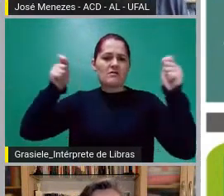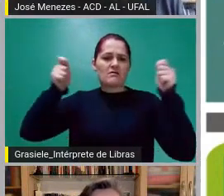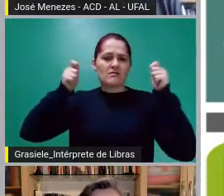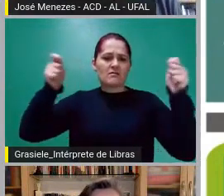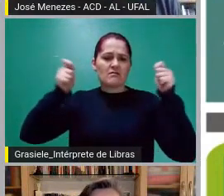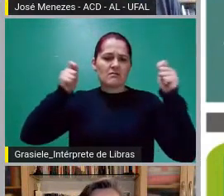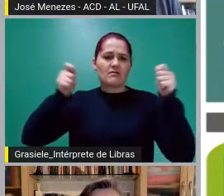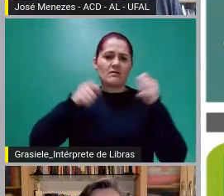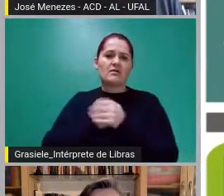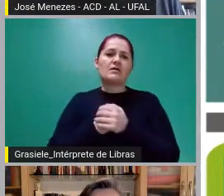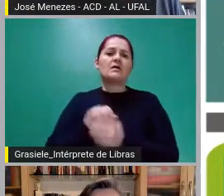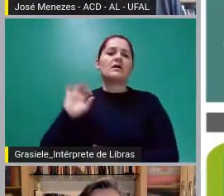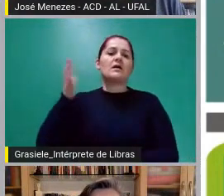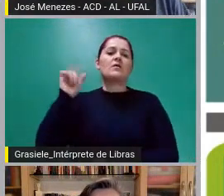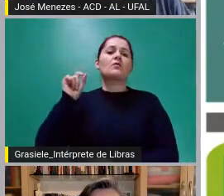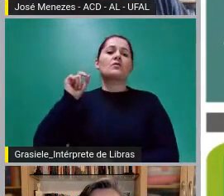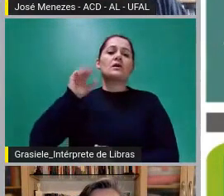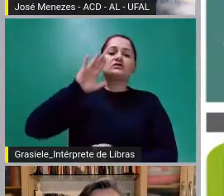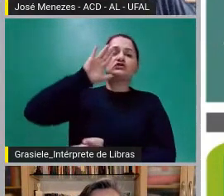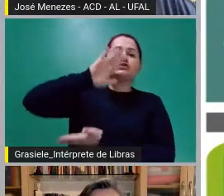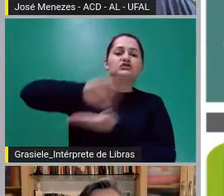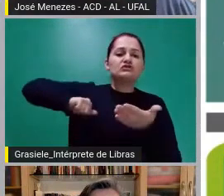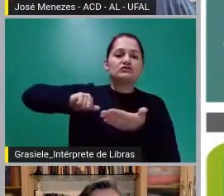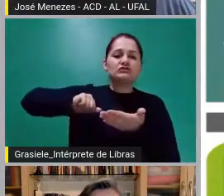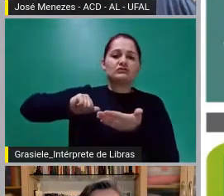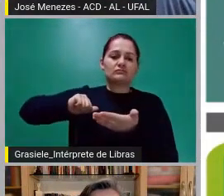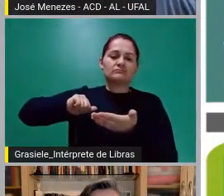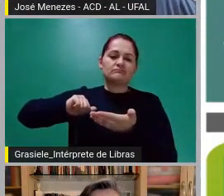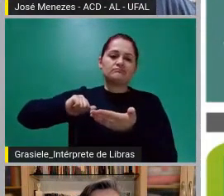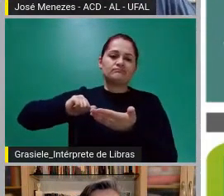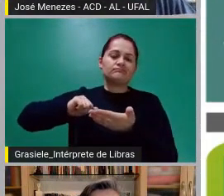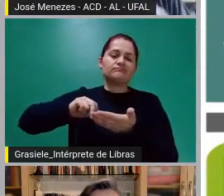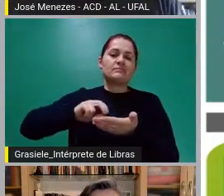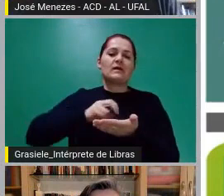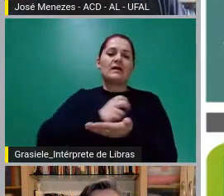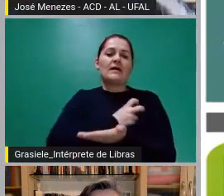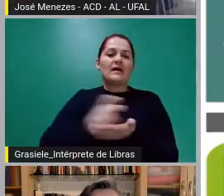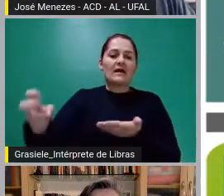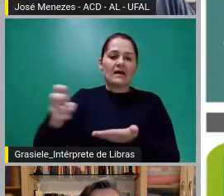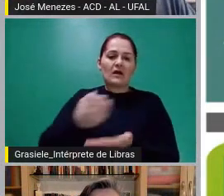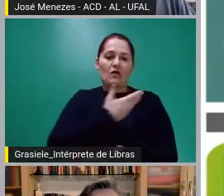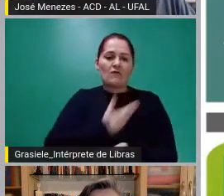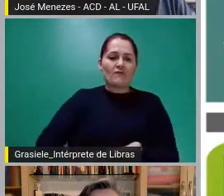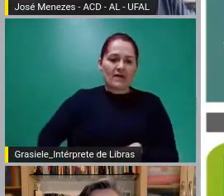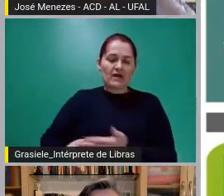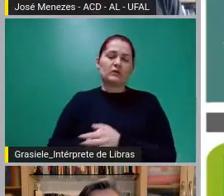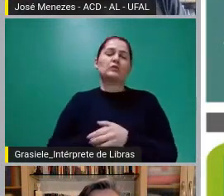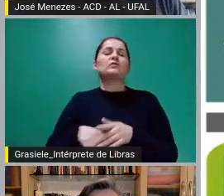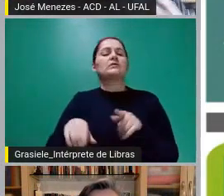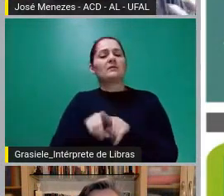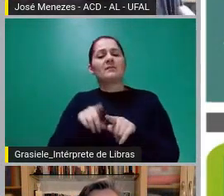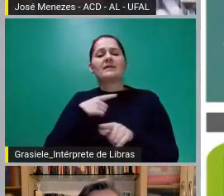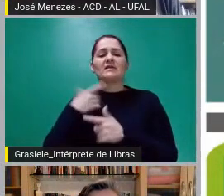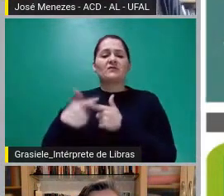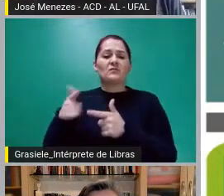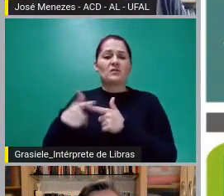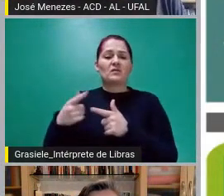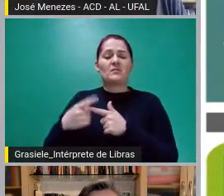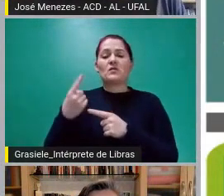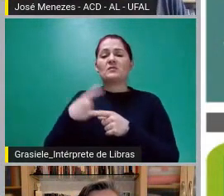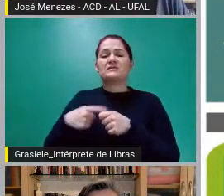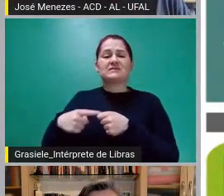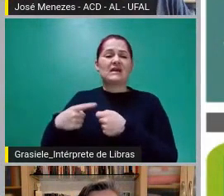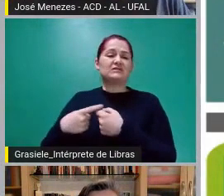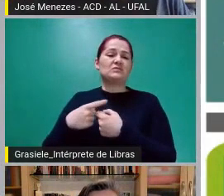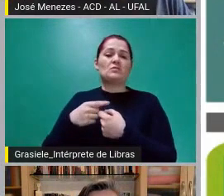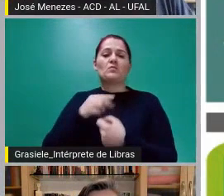queda do governo Suruagi. Em Minas Gerais morreu um policial, ou seja, em vários locais os